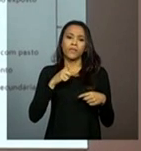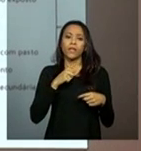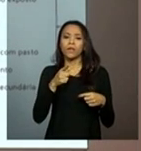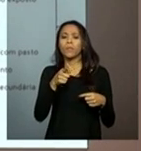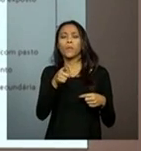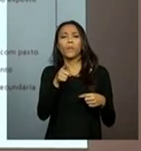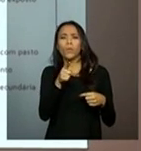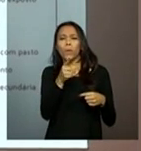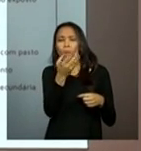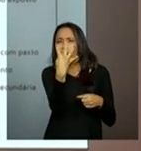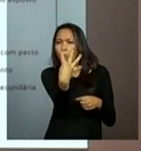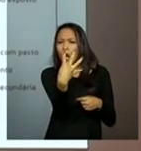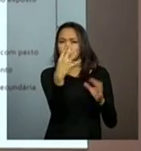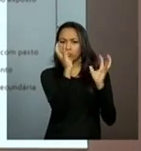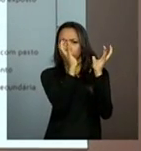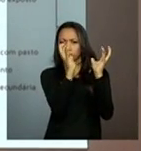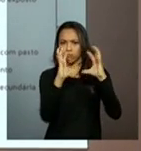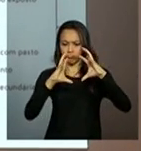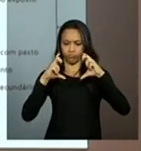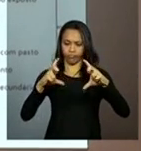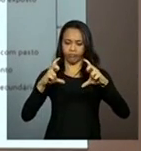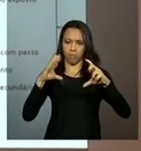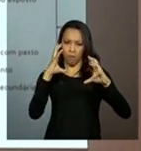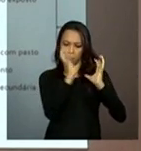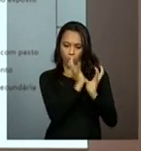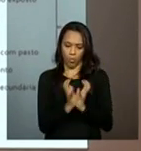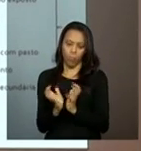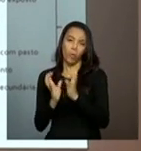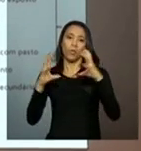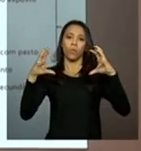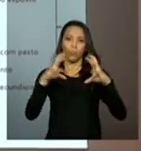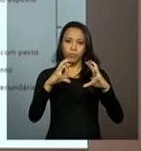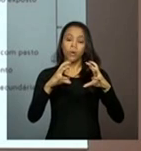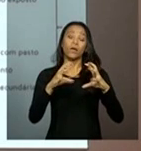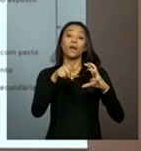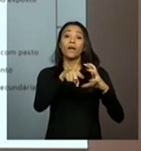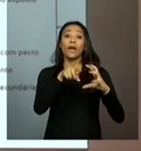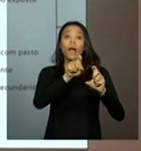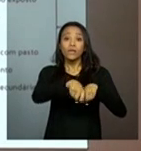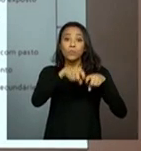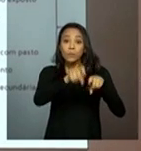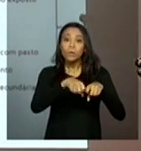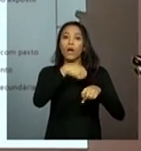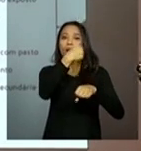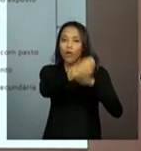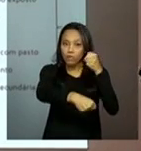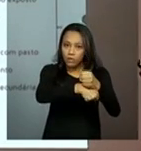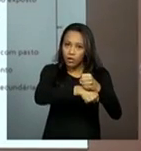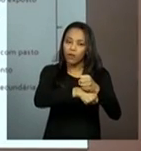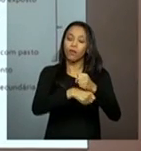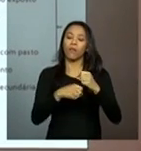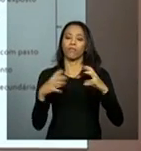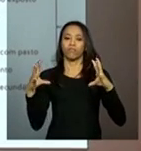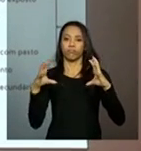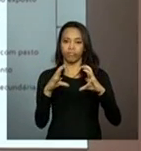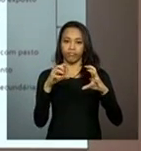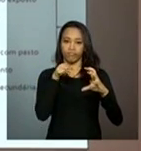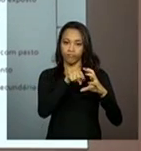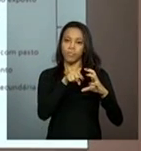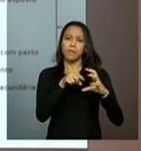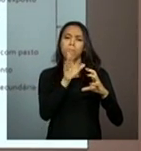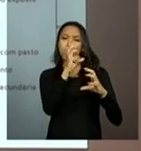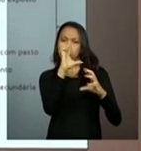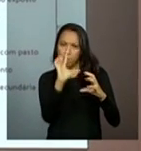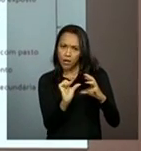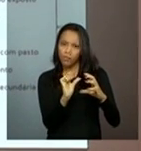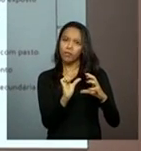quatro grandes categorias. Agricultura anual, uma categoria aqui de classes de participação